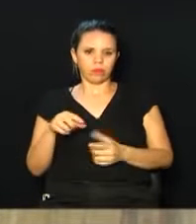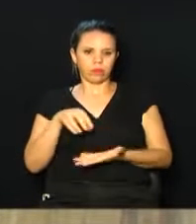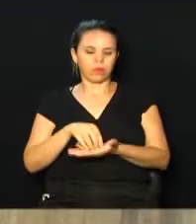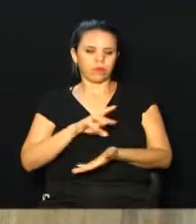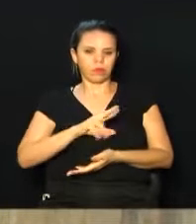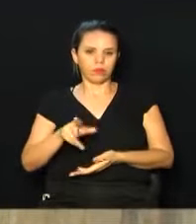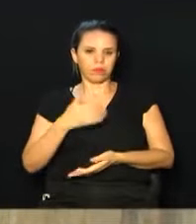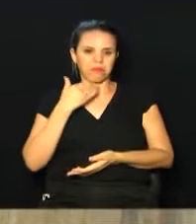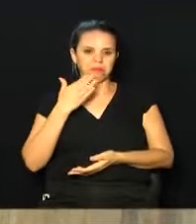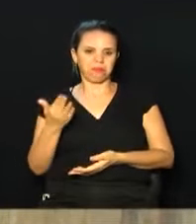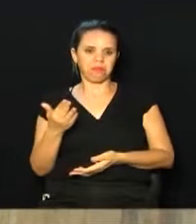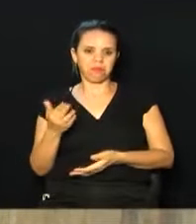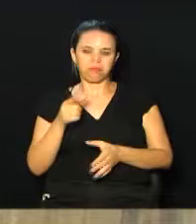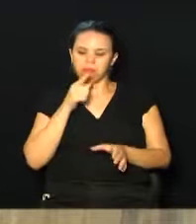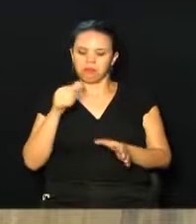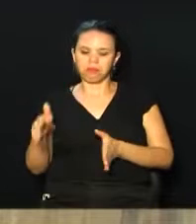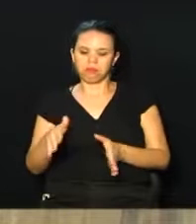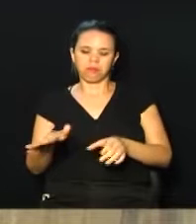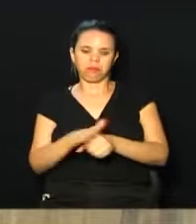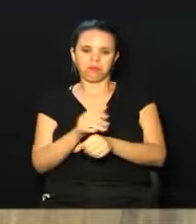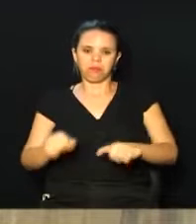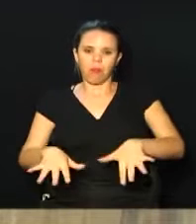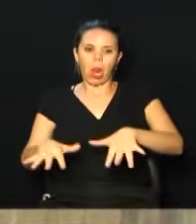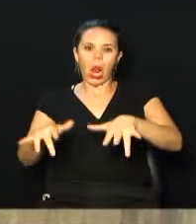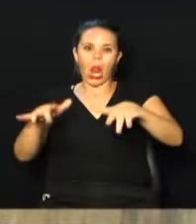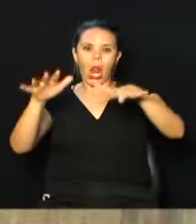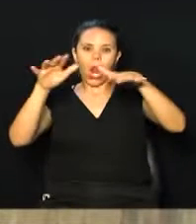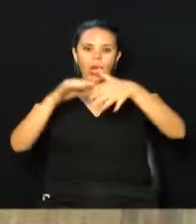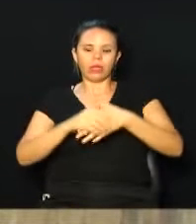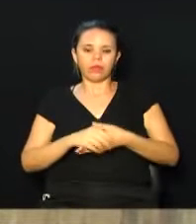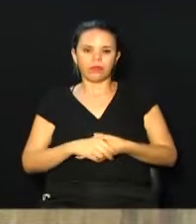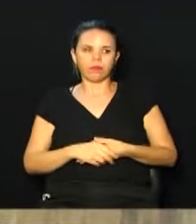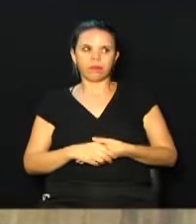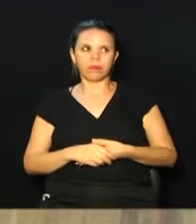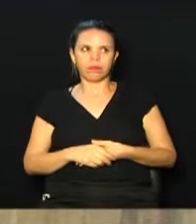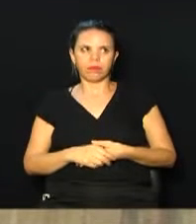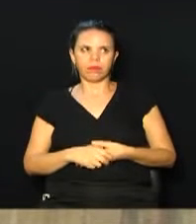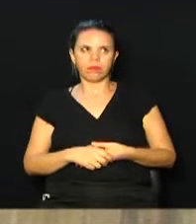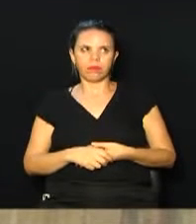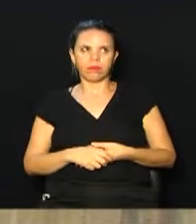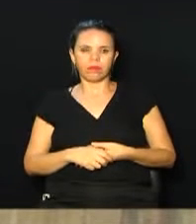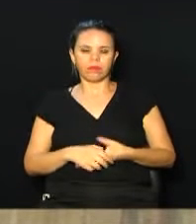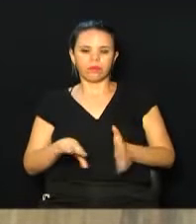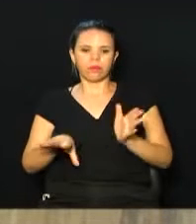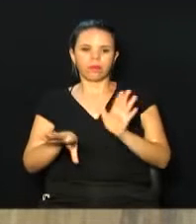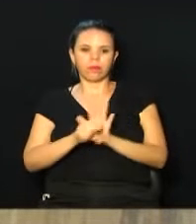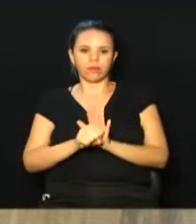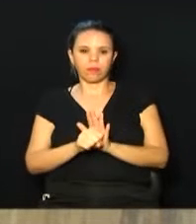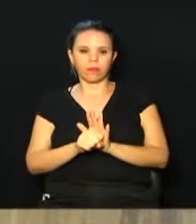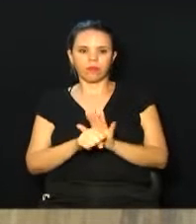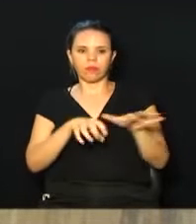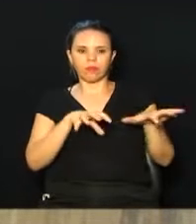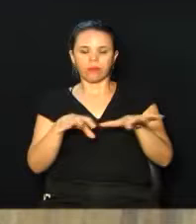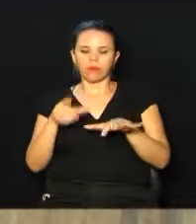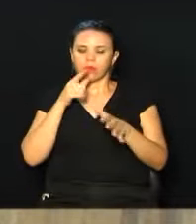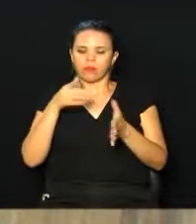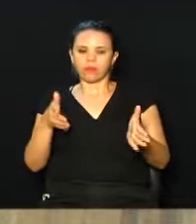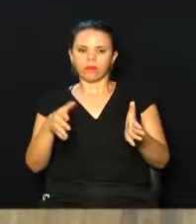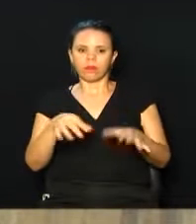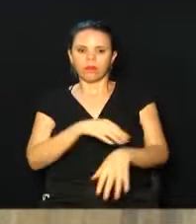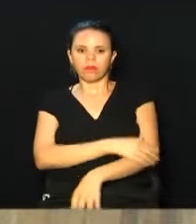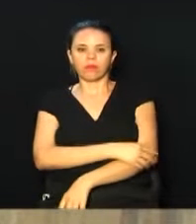é suficiente para conseguir sanar a questão do escoamento da água da